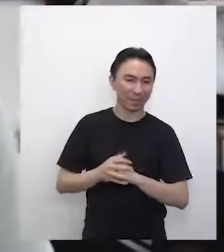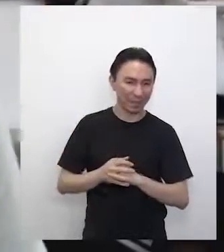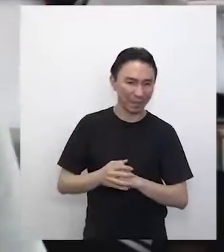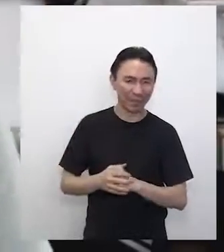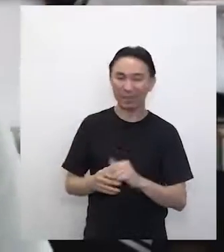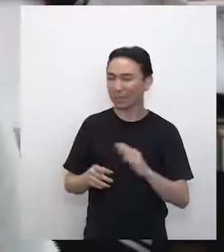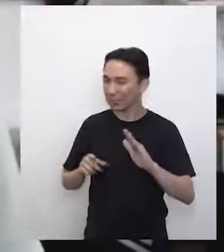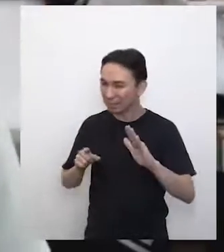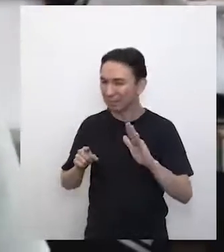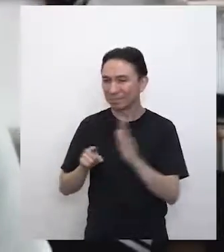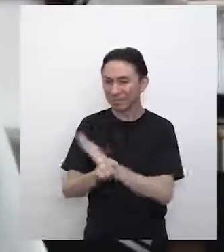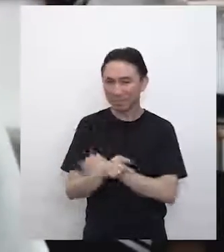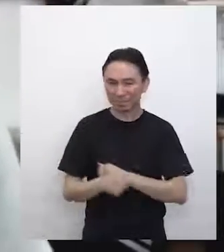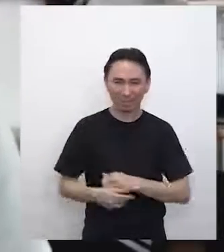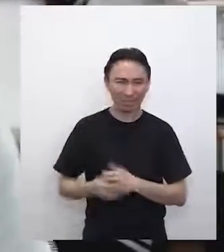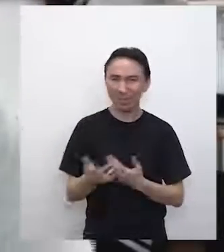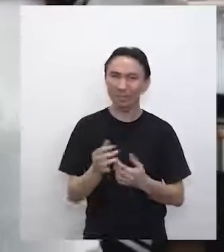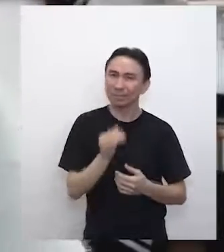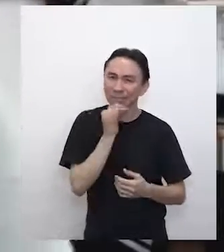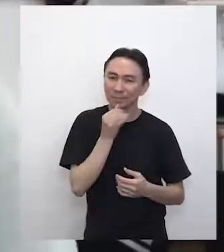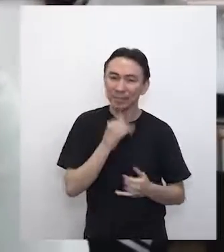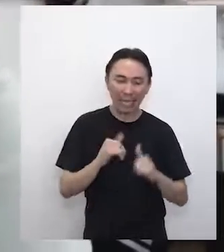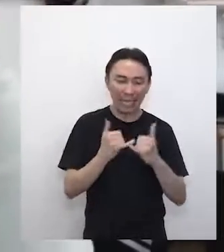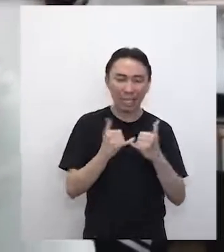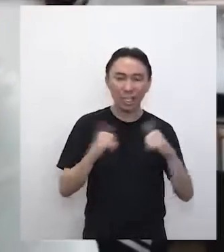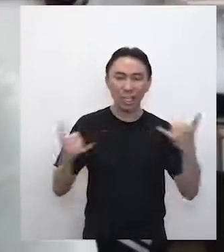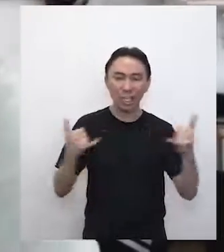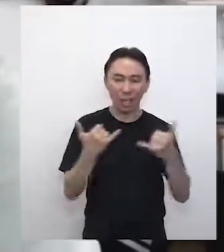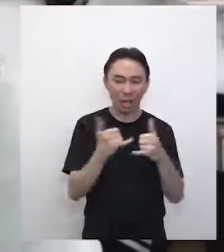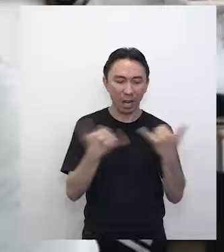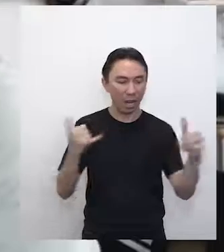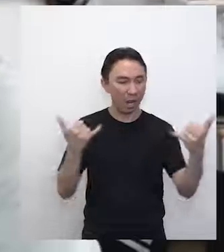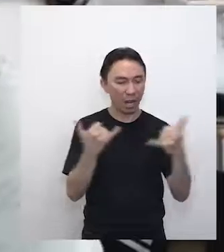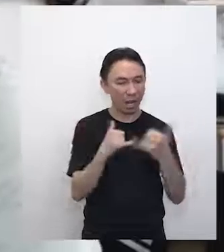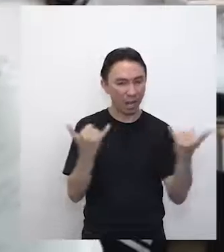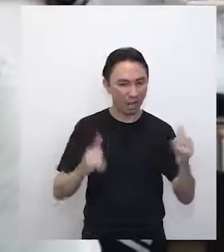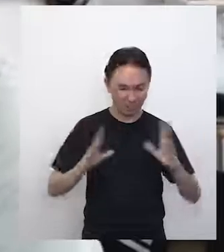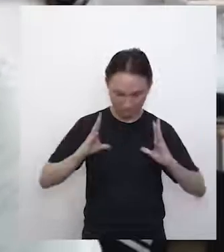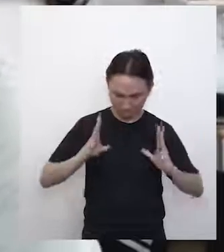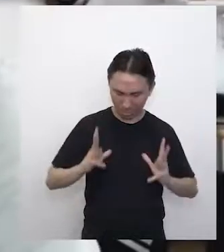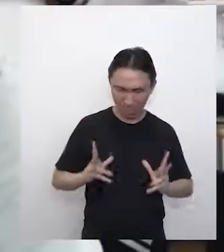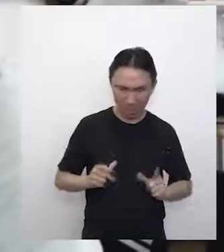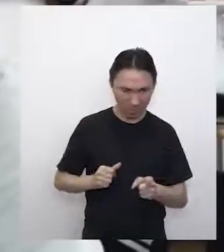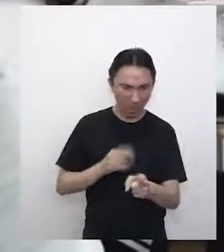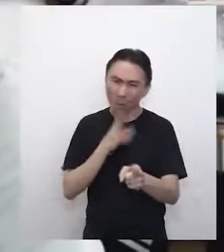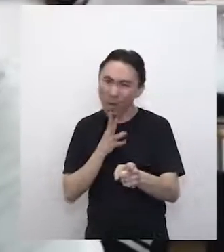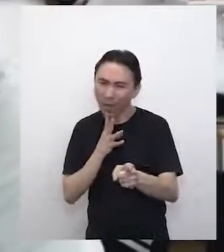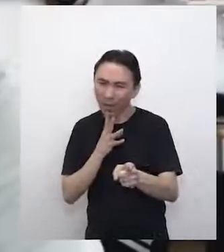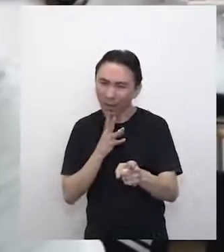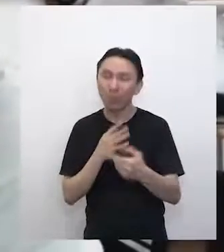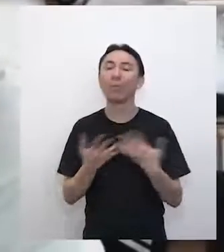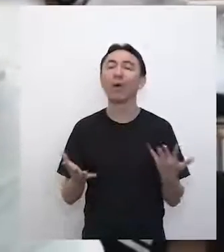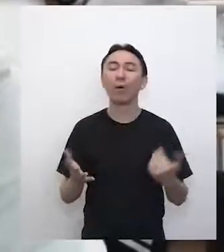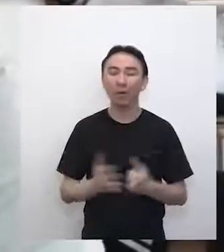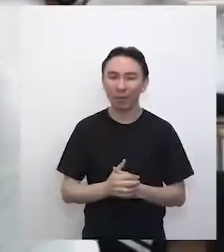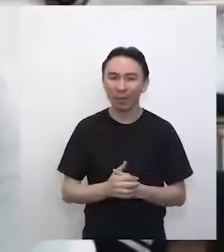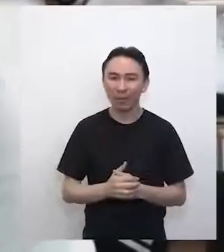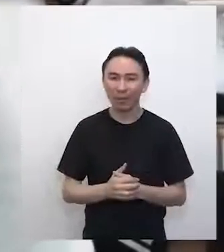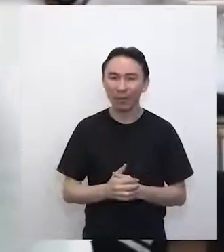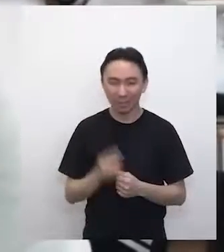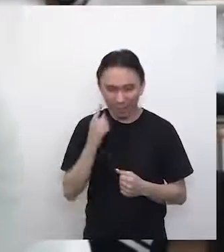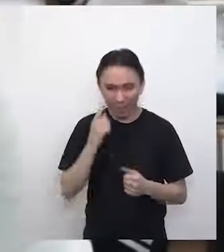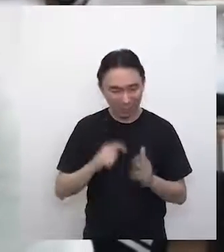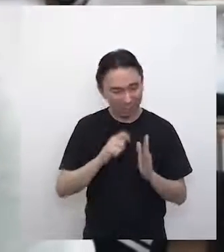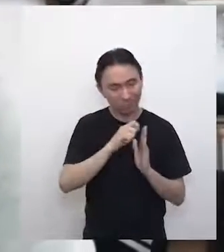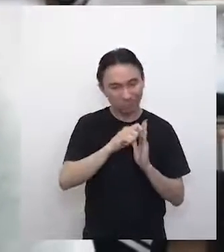conhecem algum tipo de energia limpa, né? Qual o tipo de energia limpa que vocês conhecem? Então,